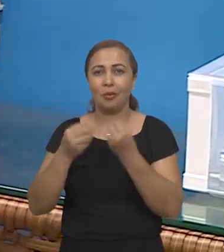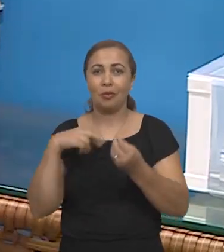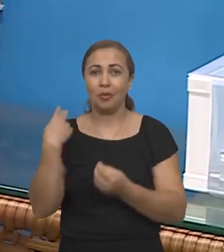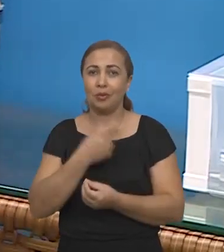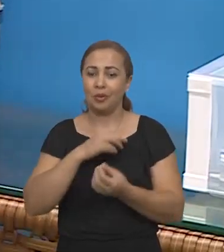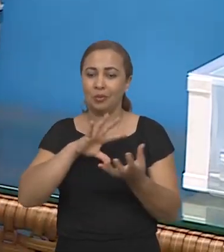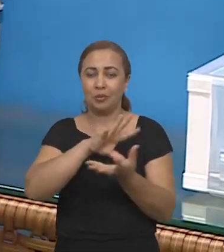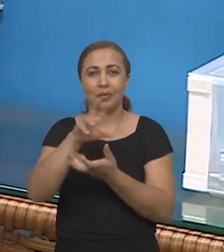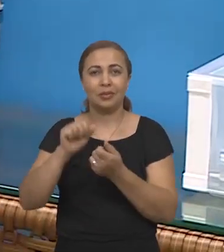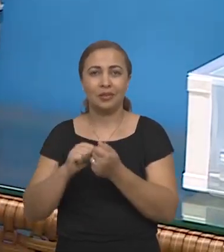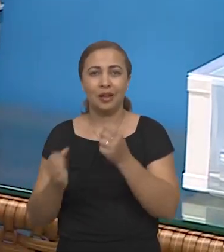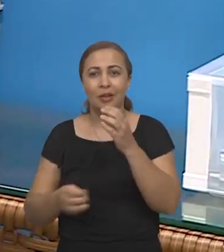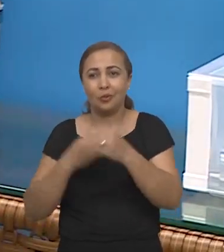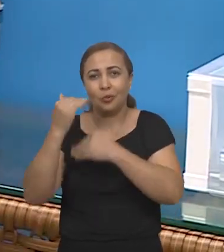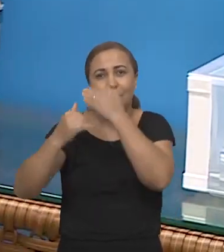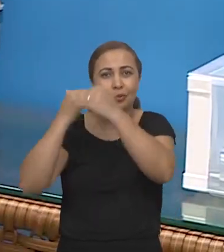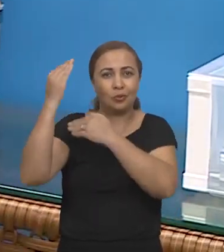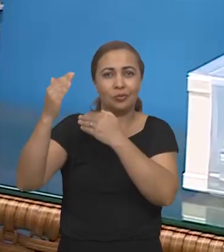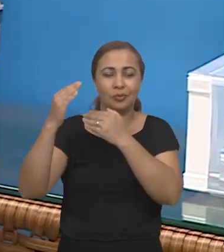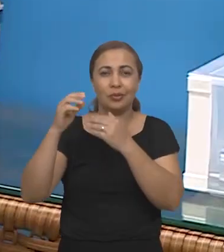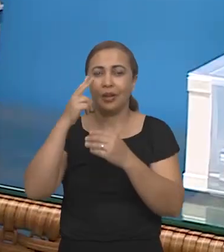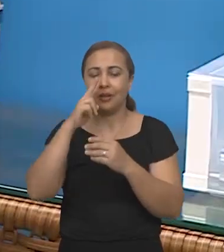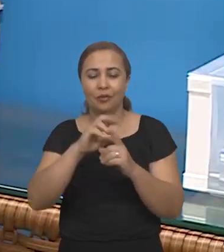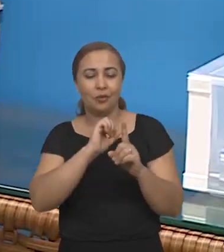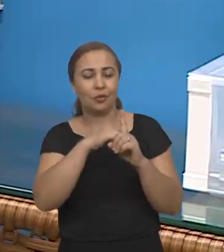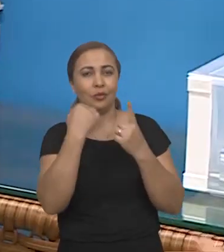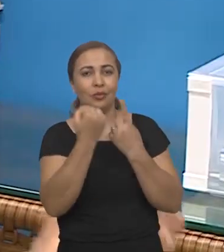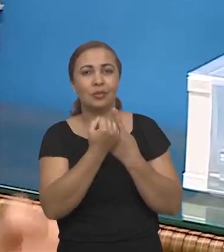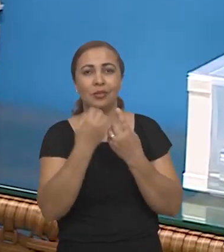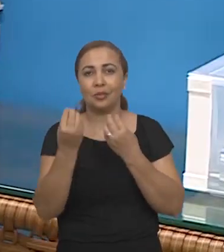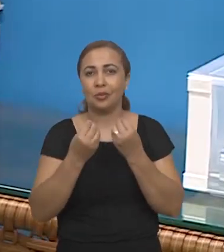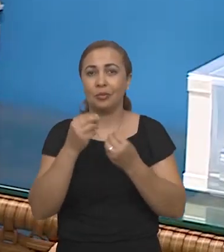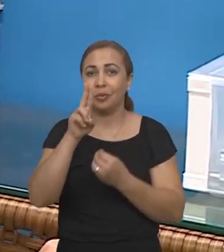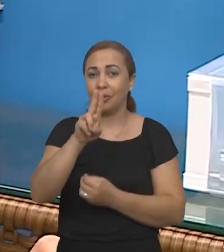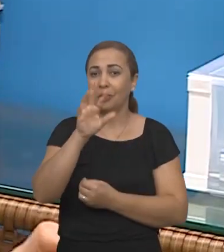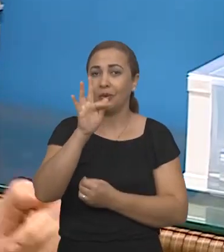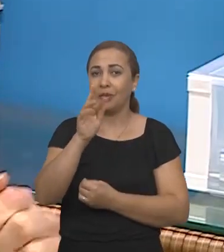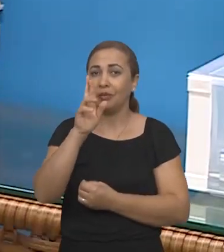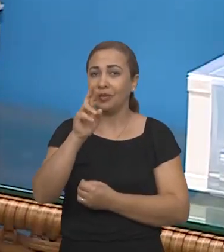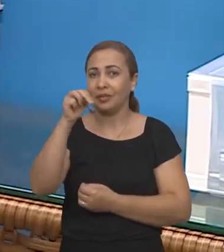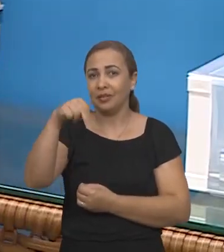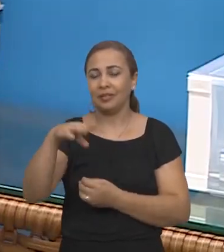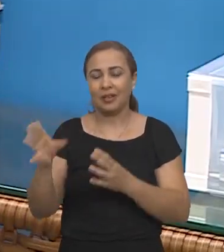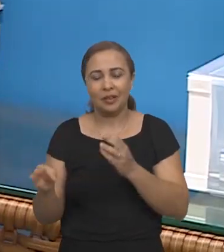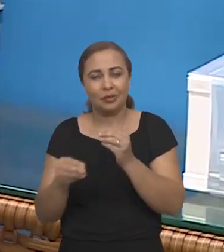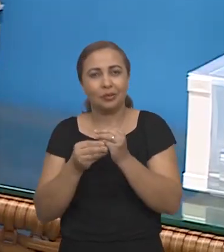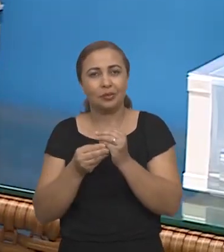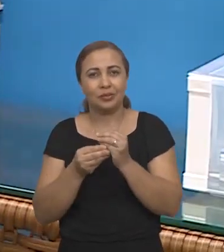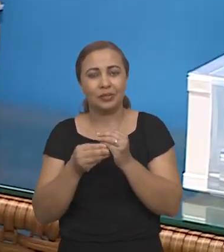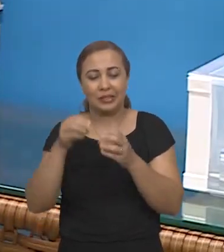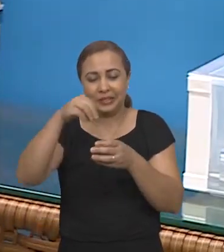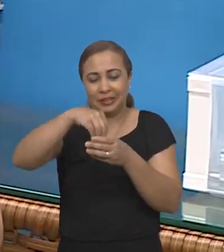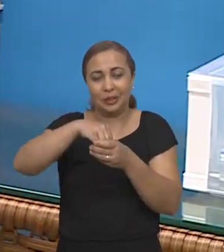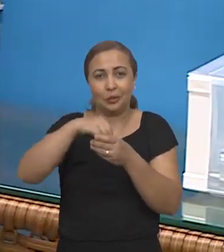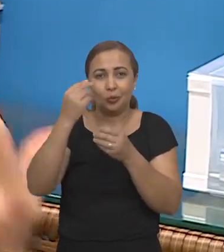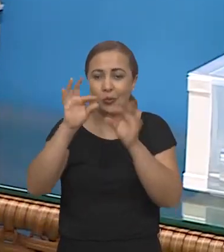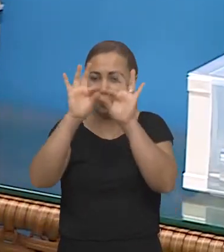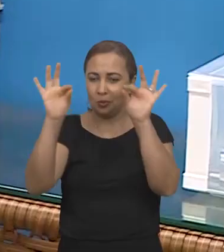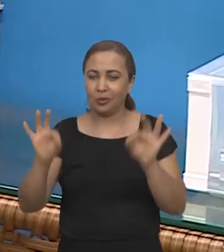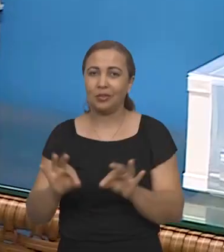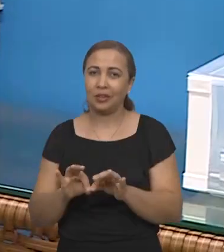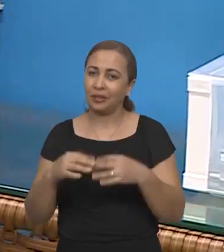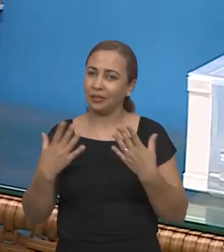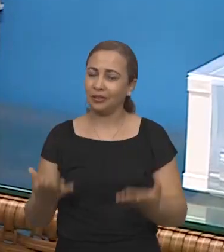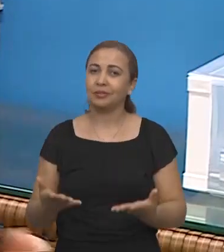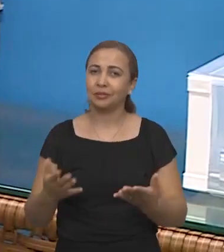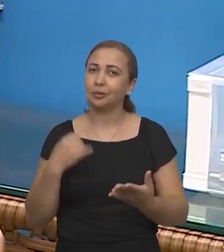planeta evoluiu. E aí, do ponto de vista social, aí, o fato da UFRN estar introduzida em um projeto